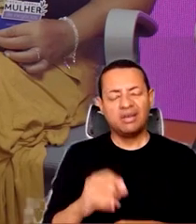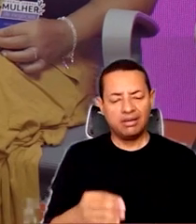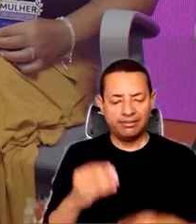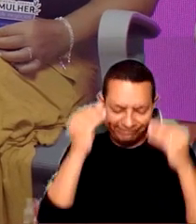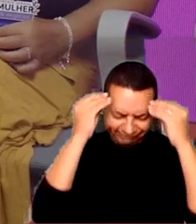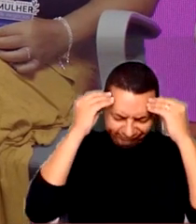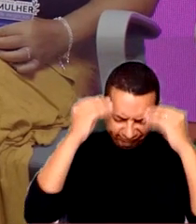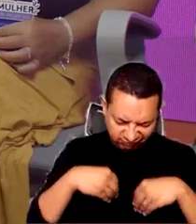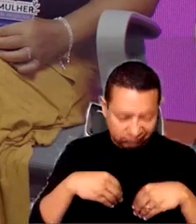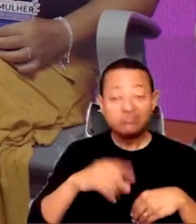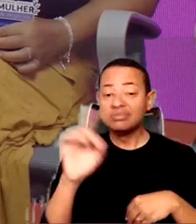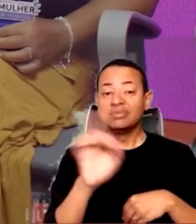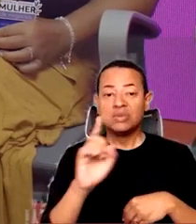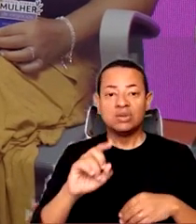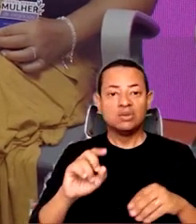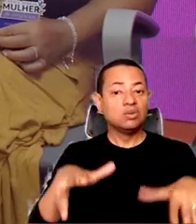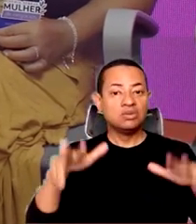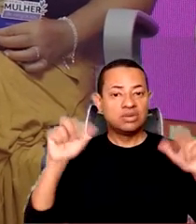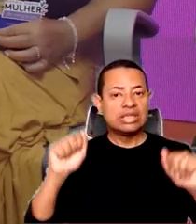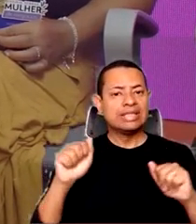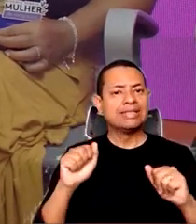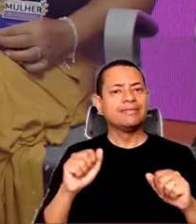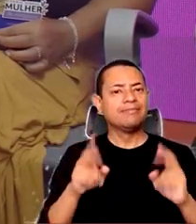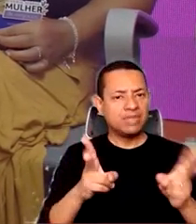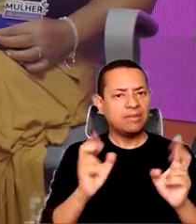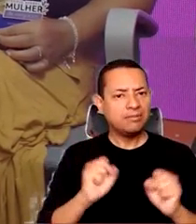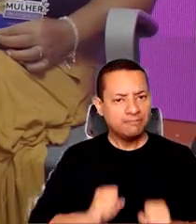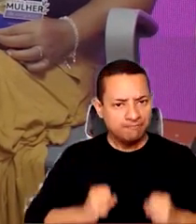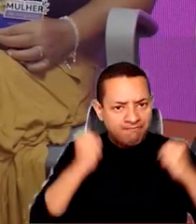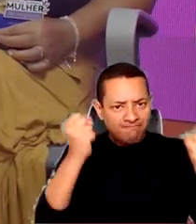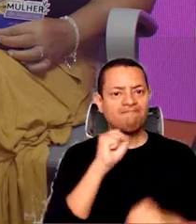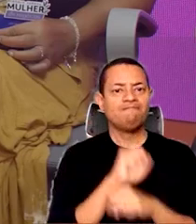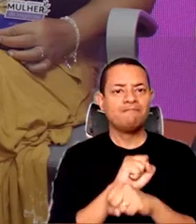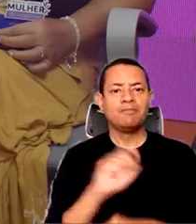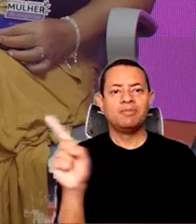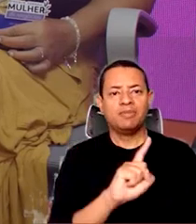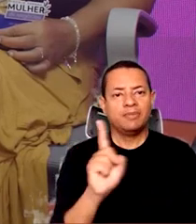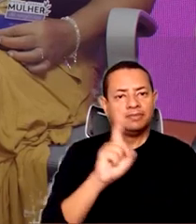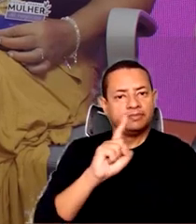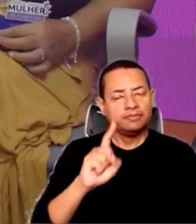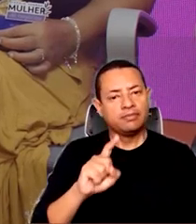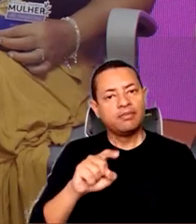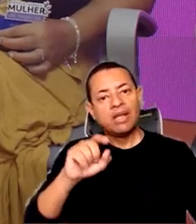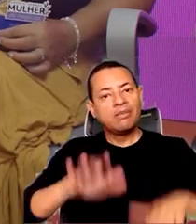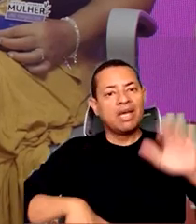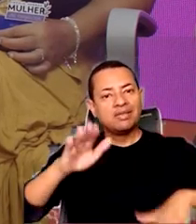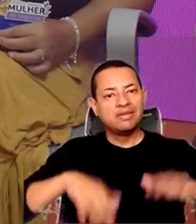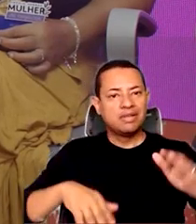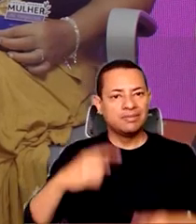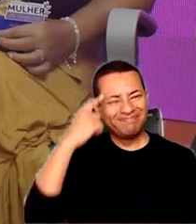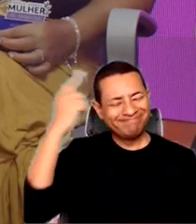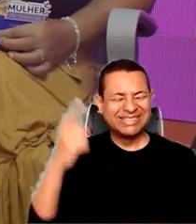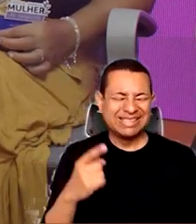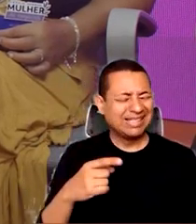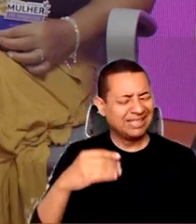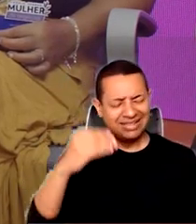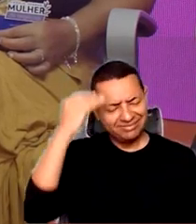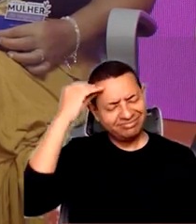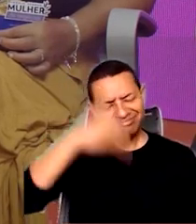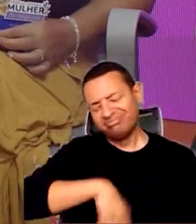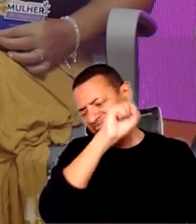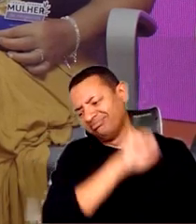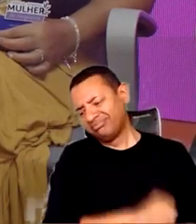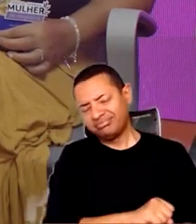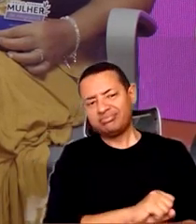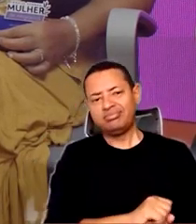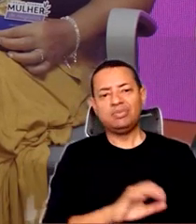não desistir né E tá sempre correndo atrás não parar né porque muitas vezes a gente até pensa em desistir né